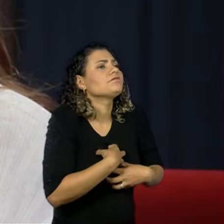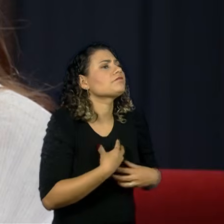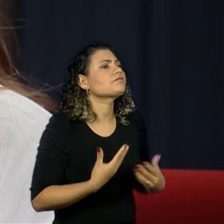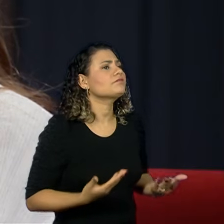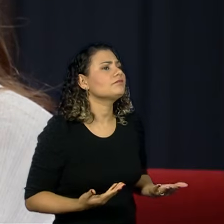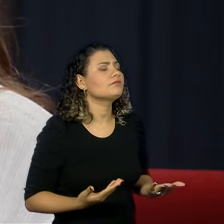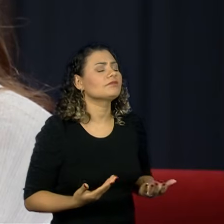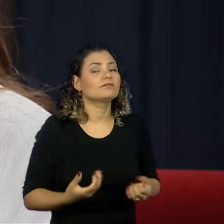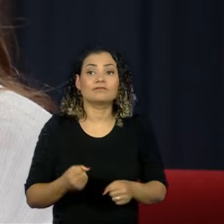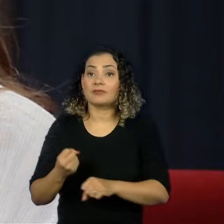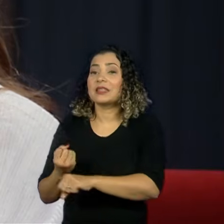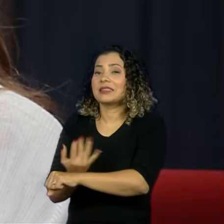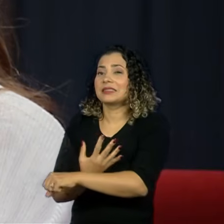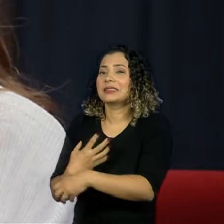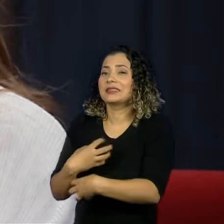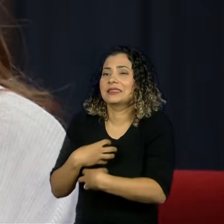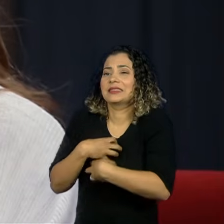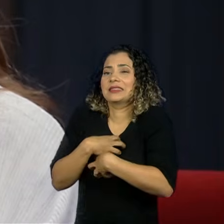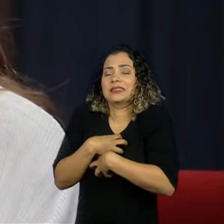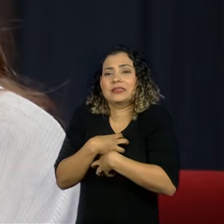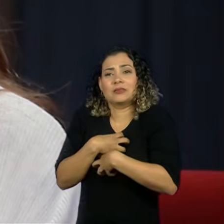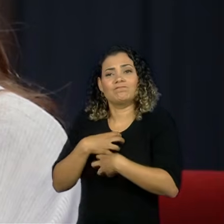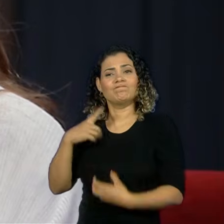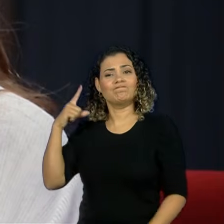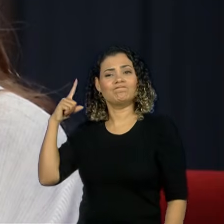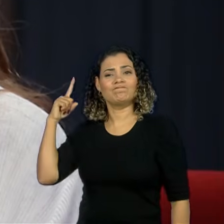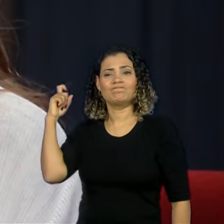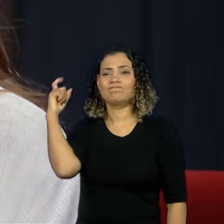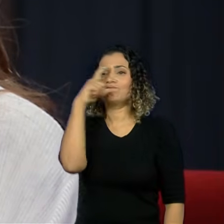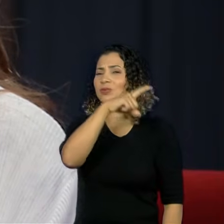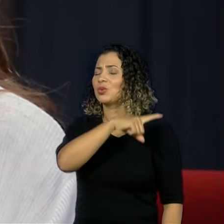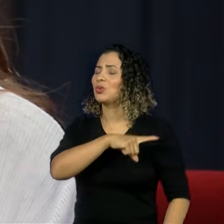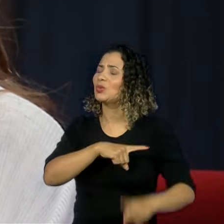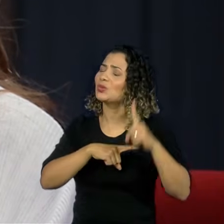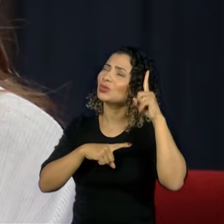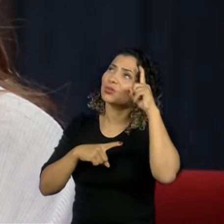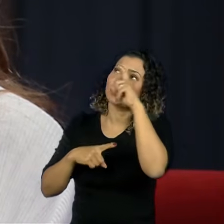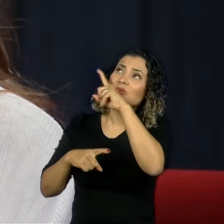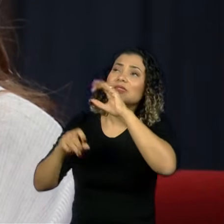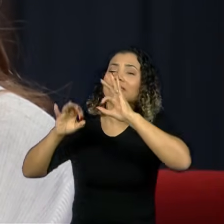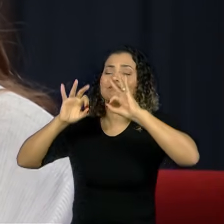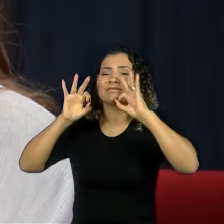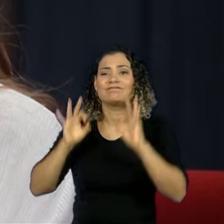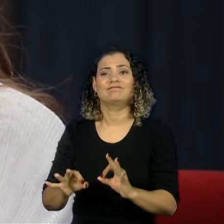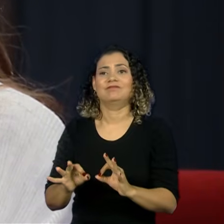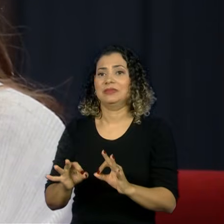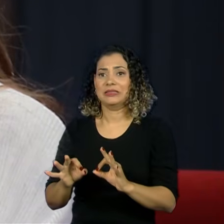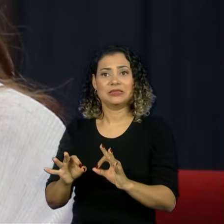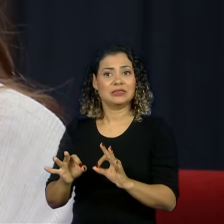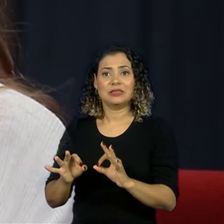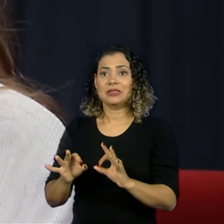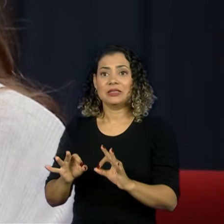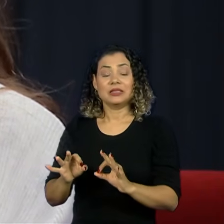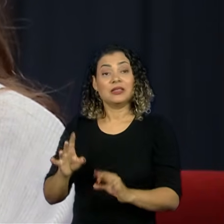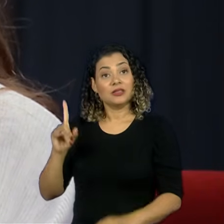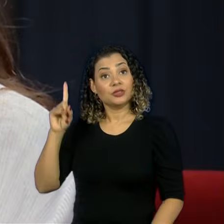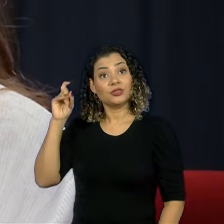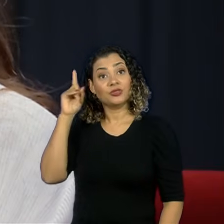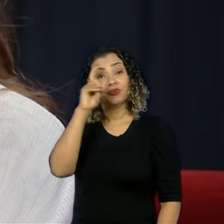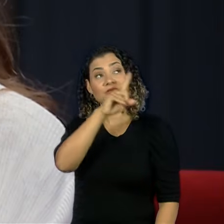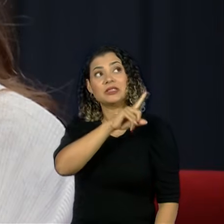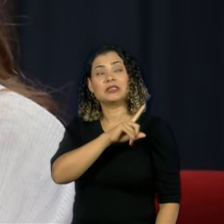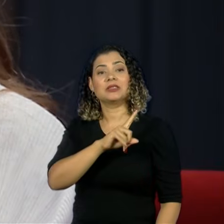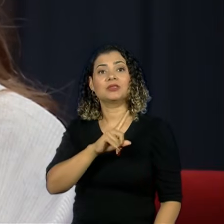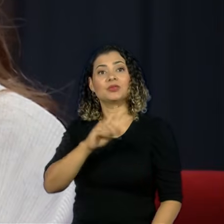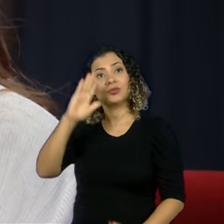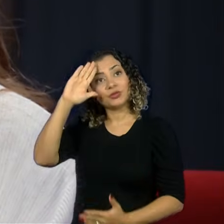um sentimento muito difícil de lidar e muito difícil de